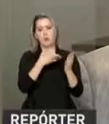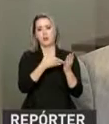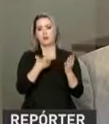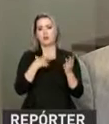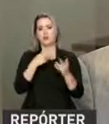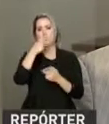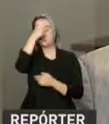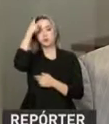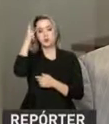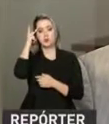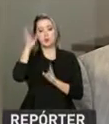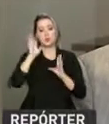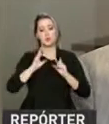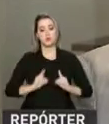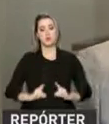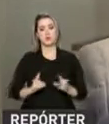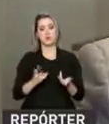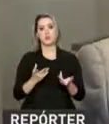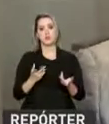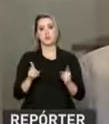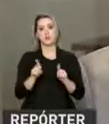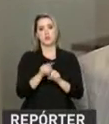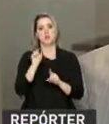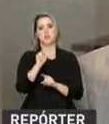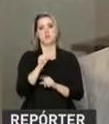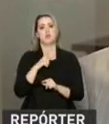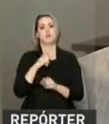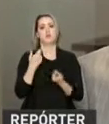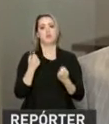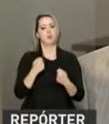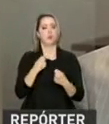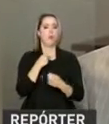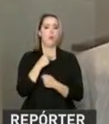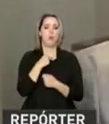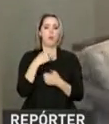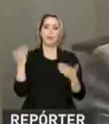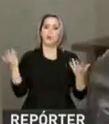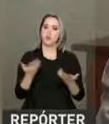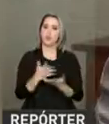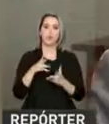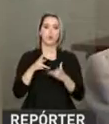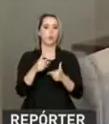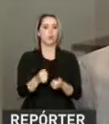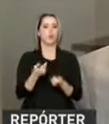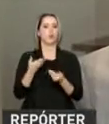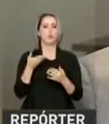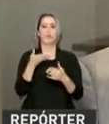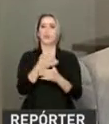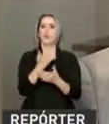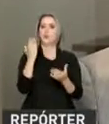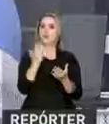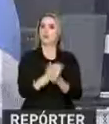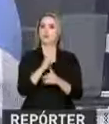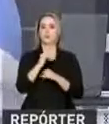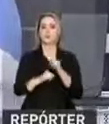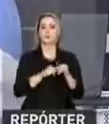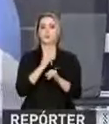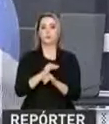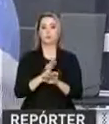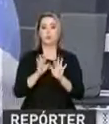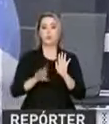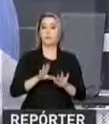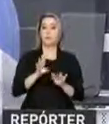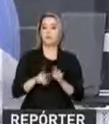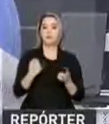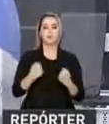por incapacidade que dependem de uma perícia médica, ainda não são passíveis por completo de fazer parte de um programa como esse. Em alguns